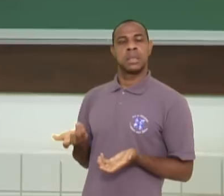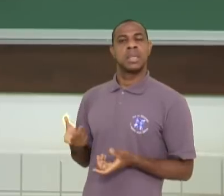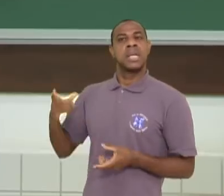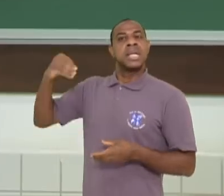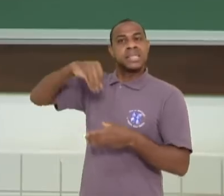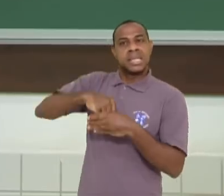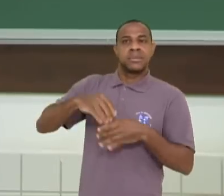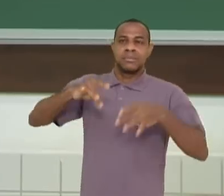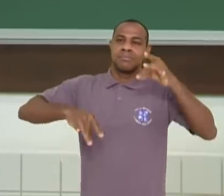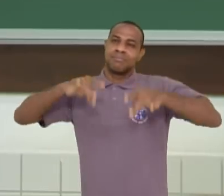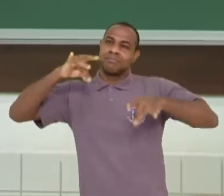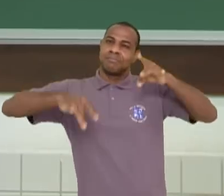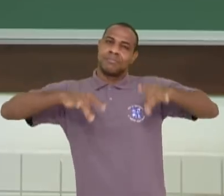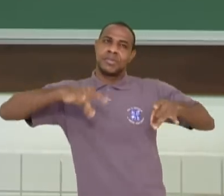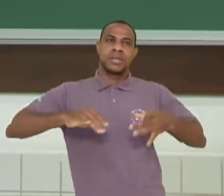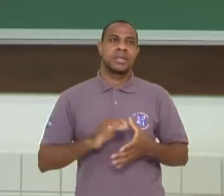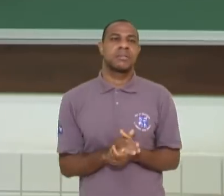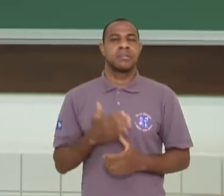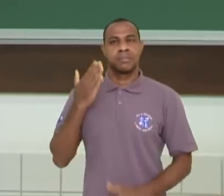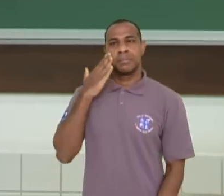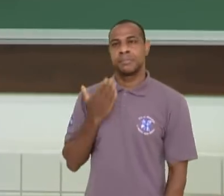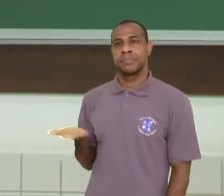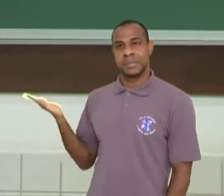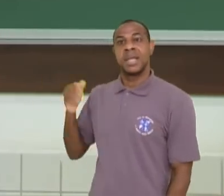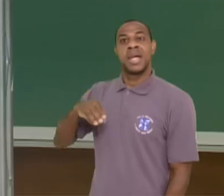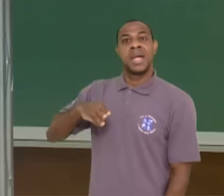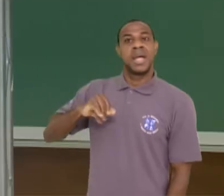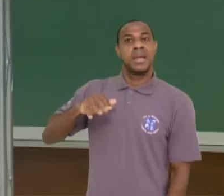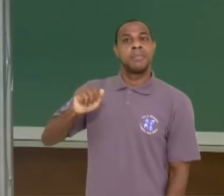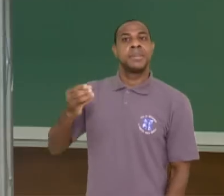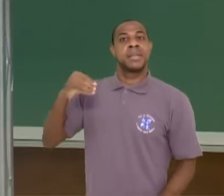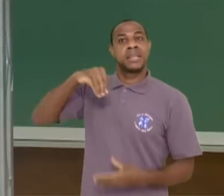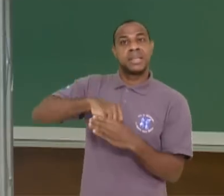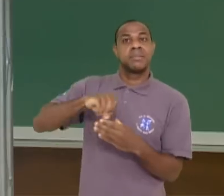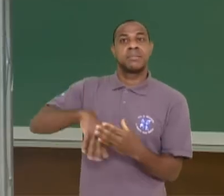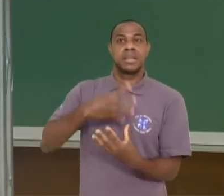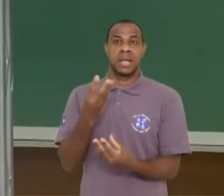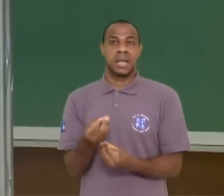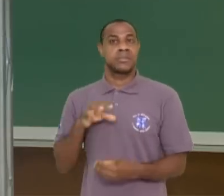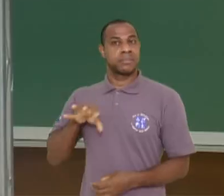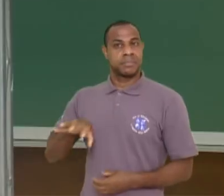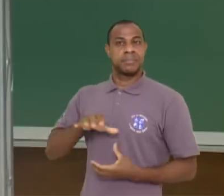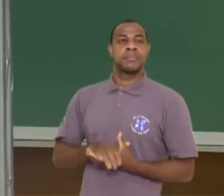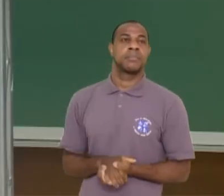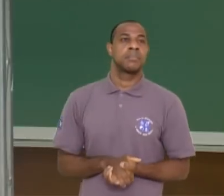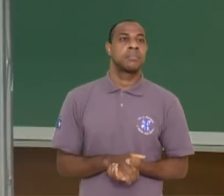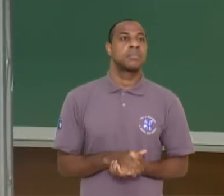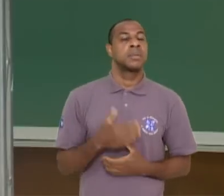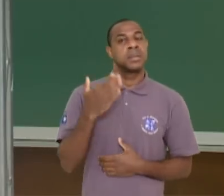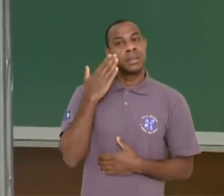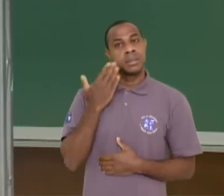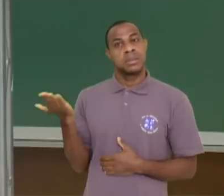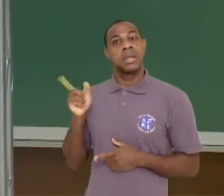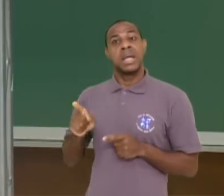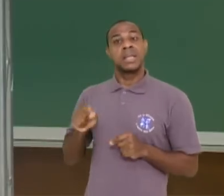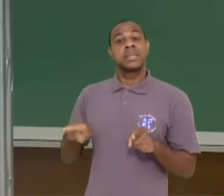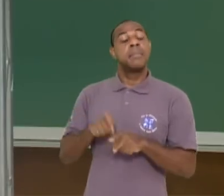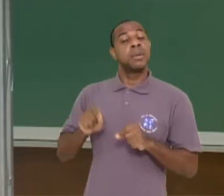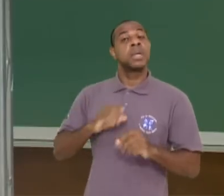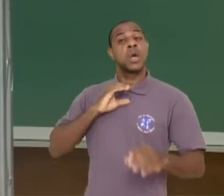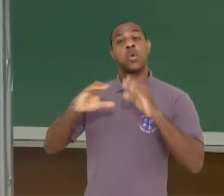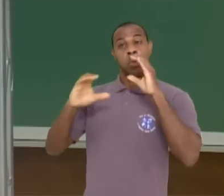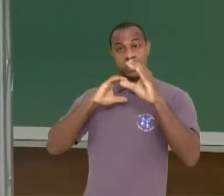teatral, por exemplo. Então uma das situações da mímica na arte. Então a mímica na arte é uma das formas de comunicação